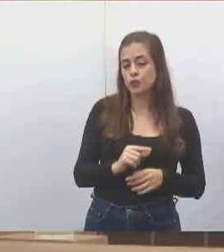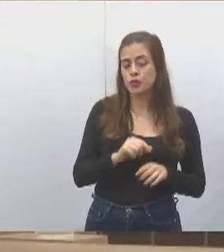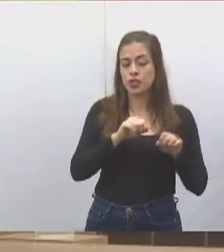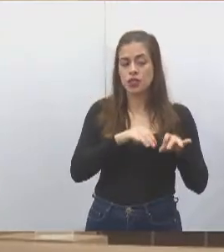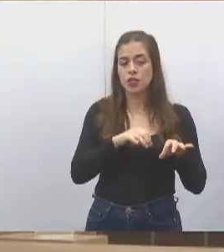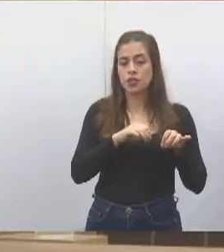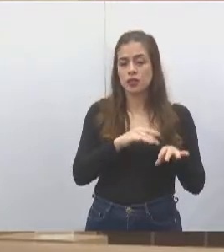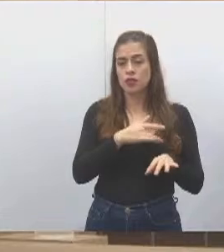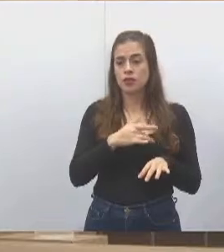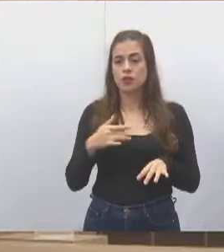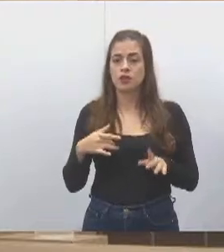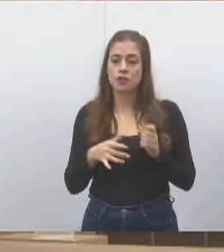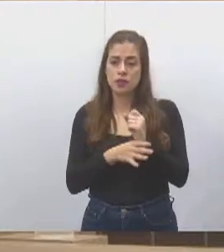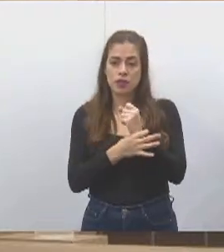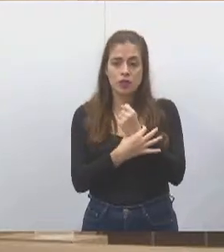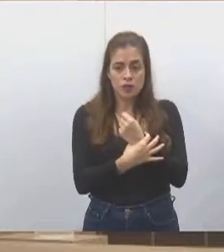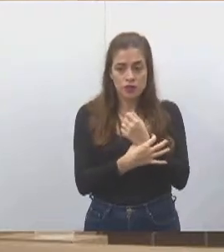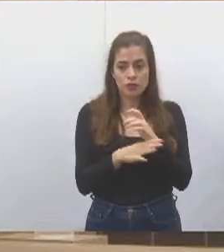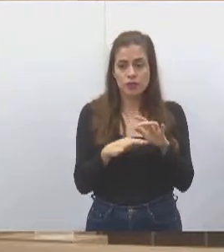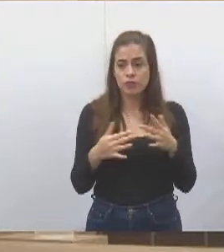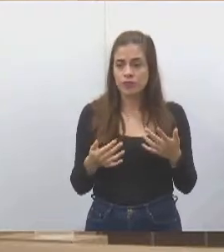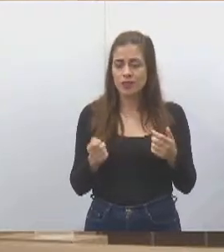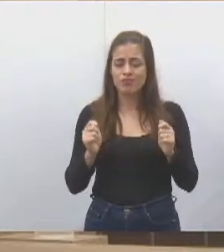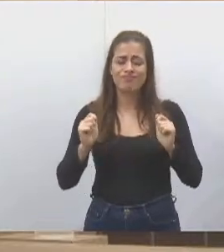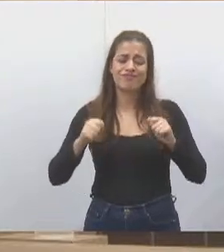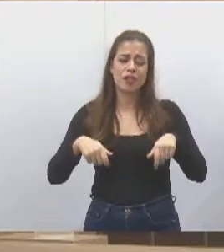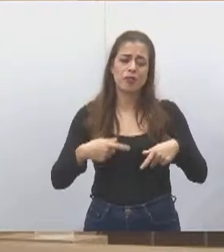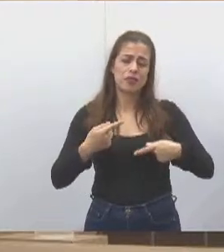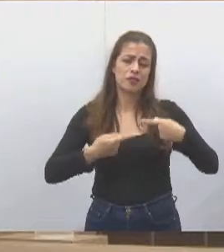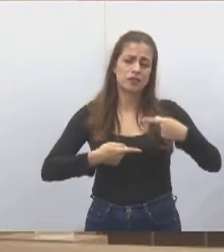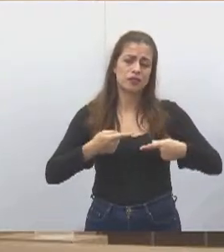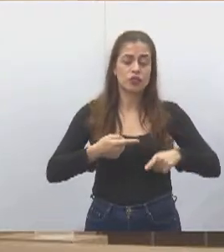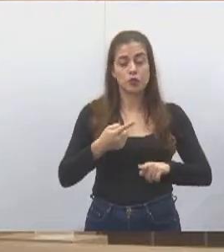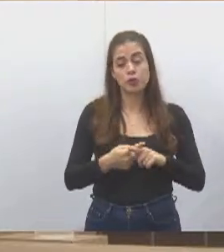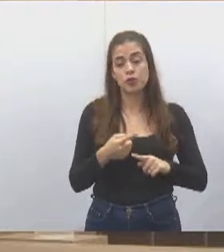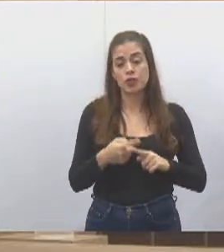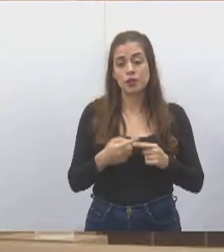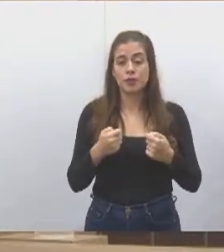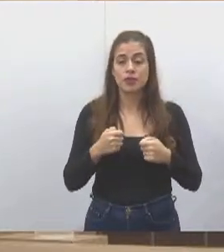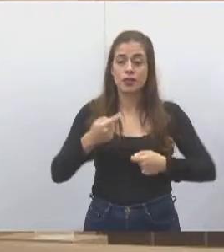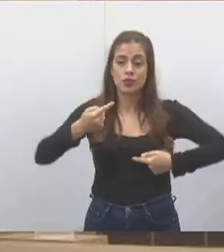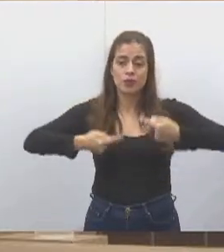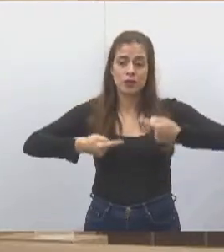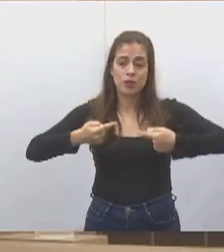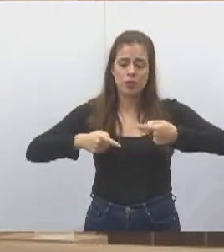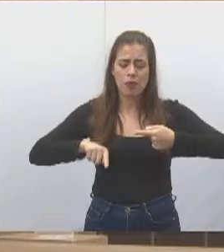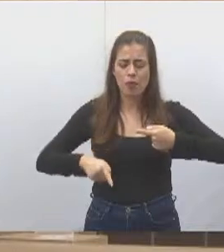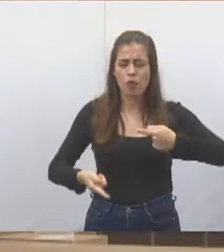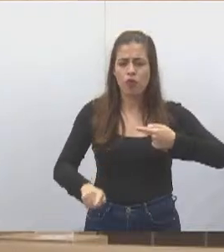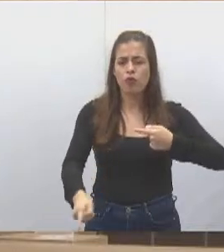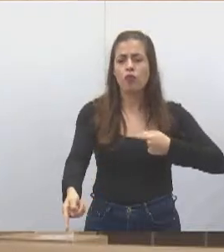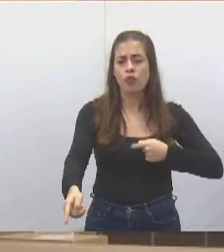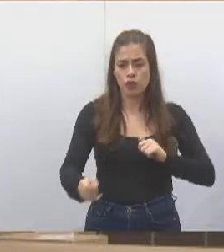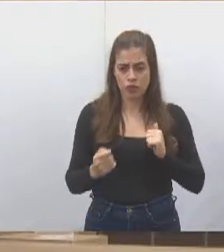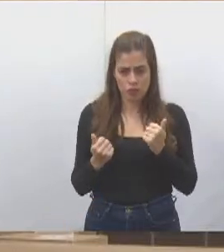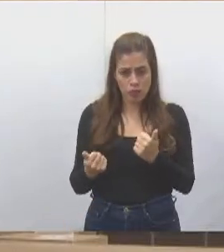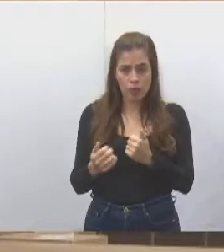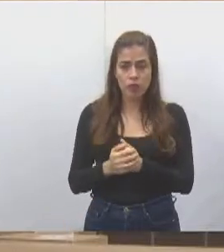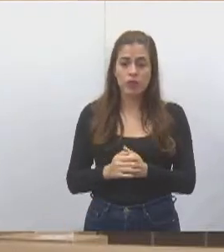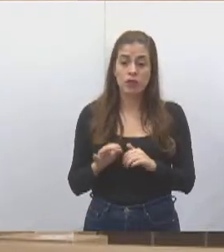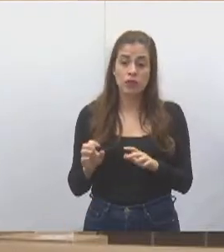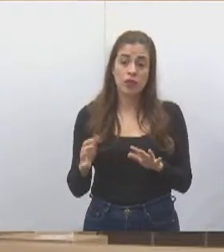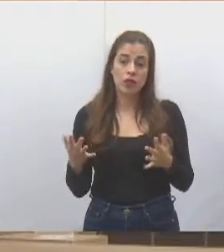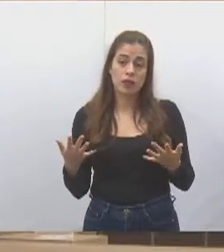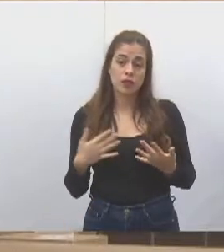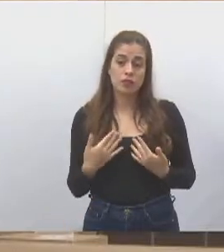segurança e saúde, são questões que não dá para a gente discutir, porque precisaria fazer um debate mais aprofundado, tá bom? Então é isso.